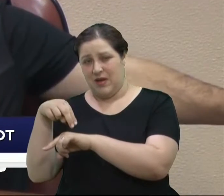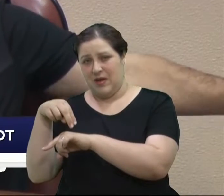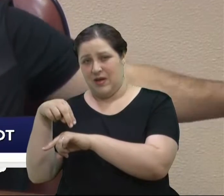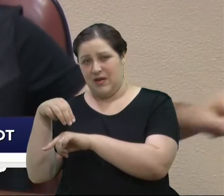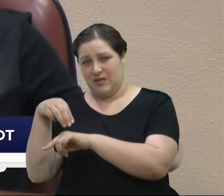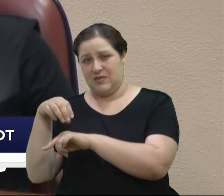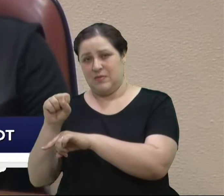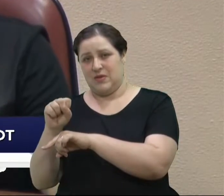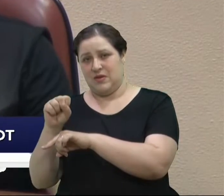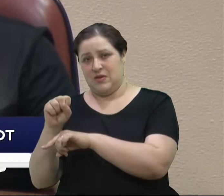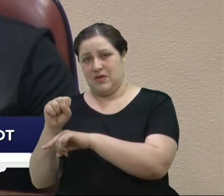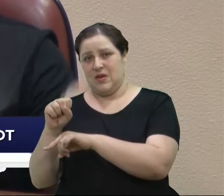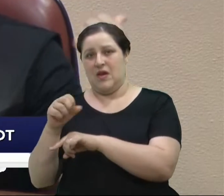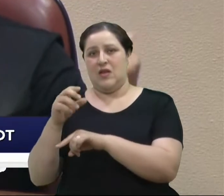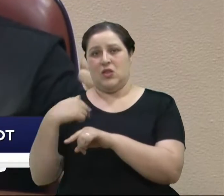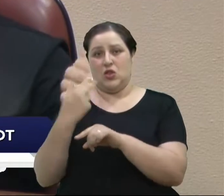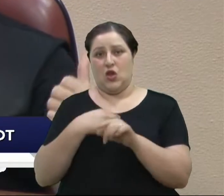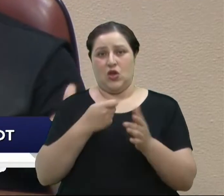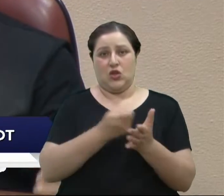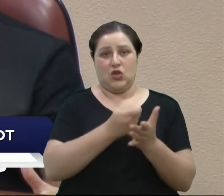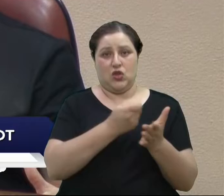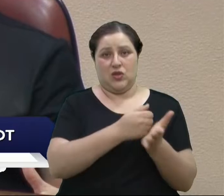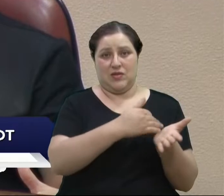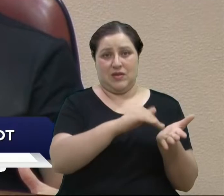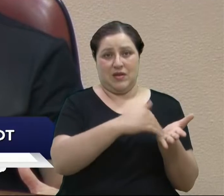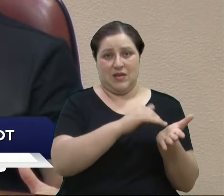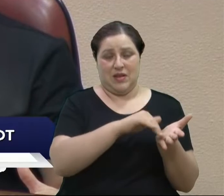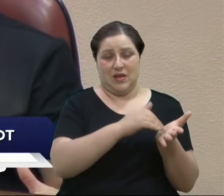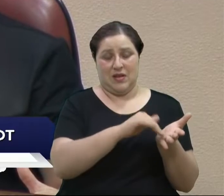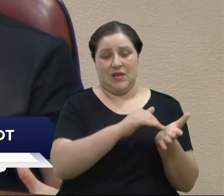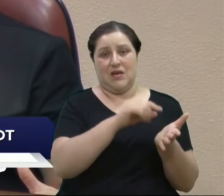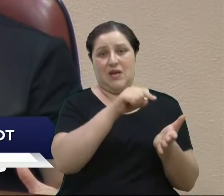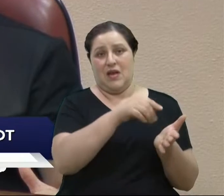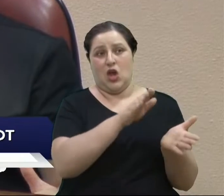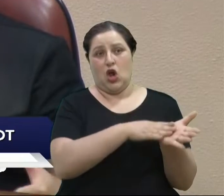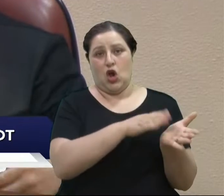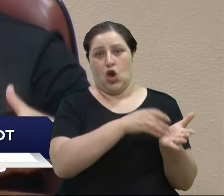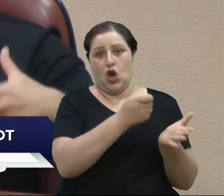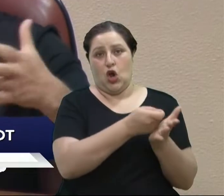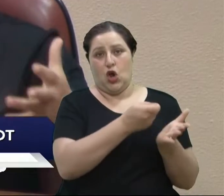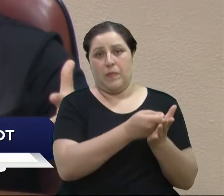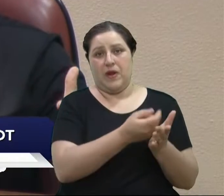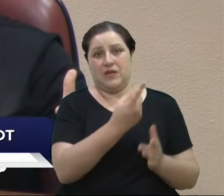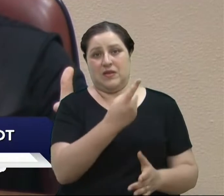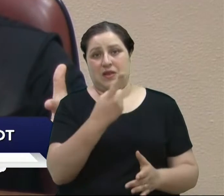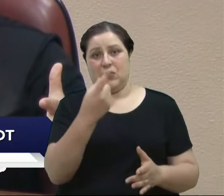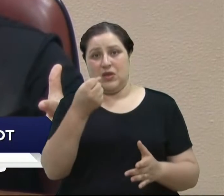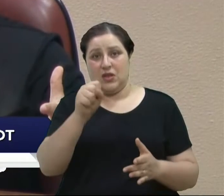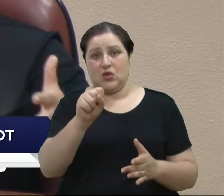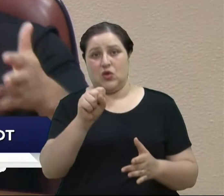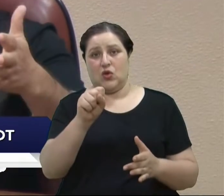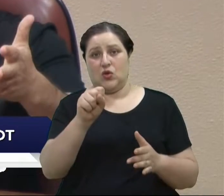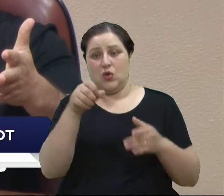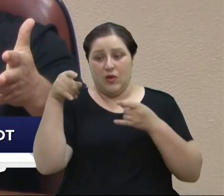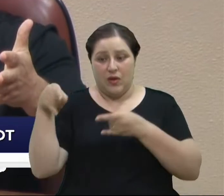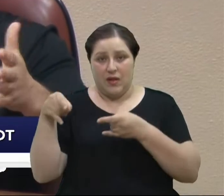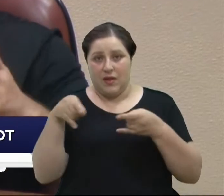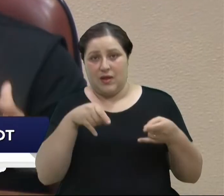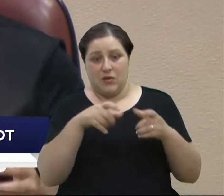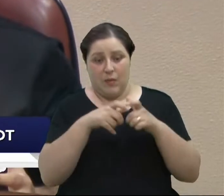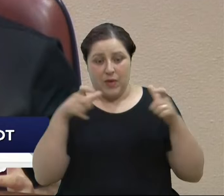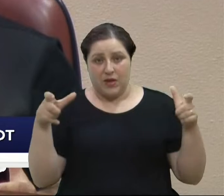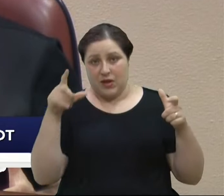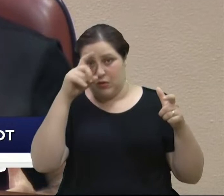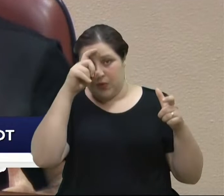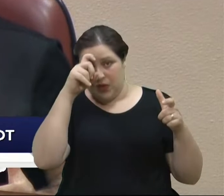Secretaria da Saúde, cobrando eles, jogando o problema no colo deles. Né? Porque com a ampliação desses leitos, dos hospitais, eles